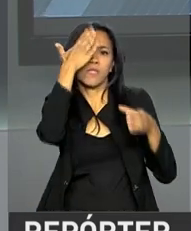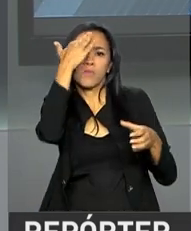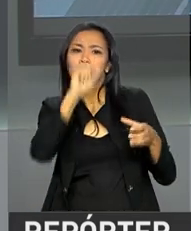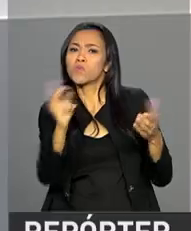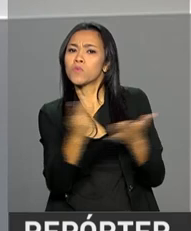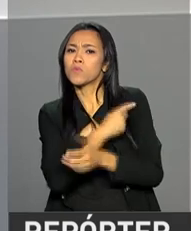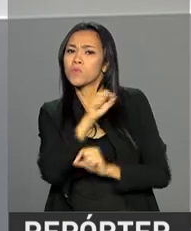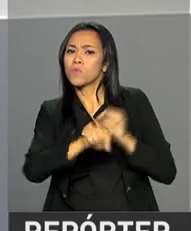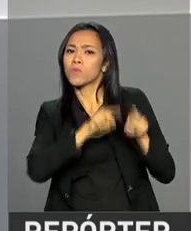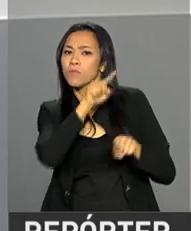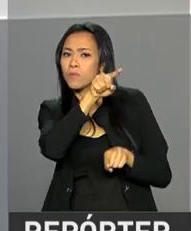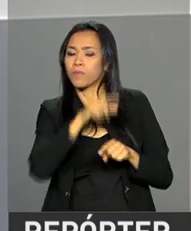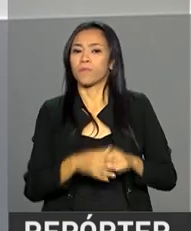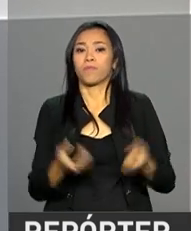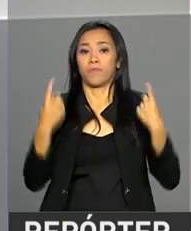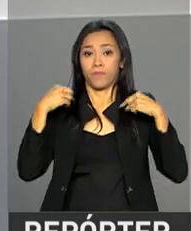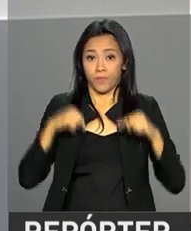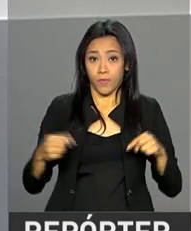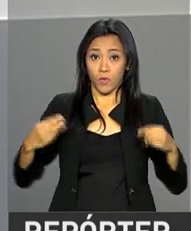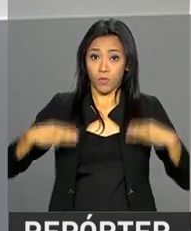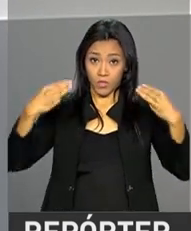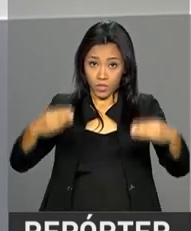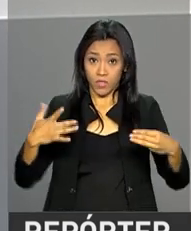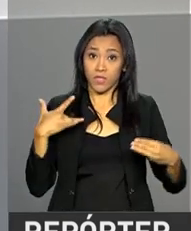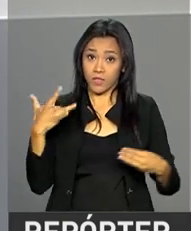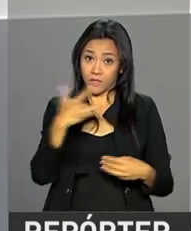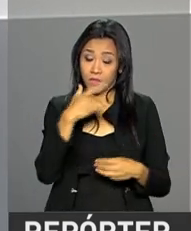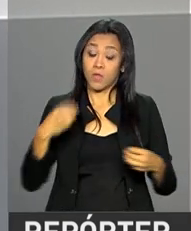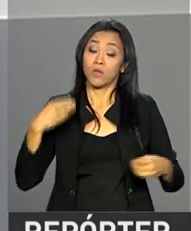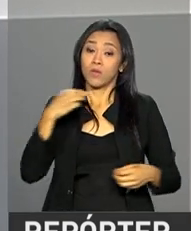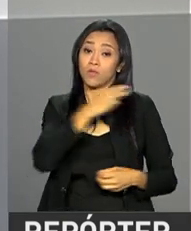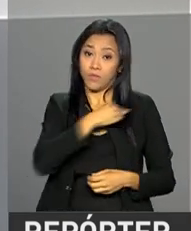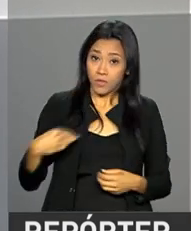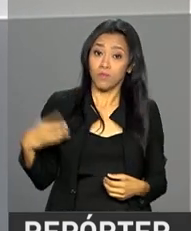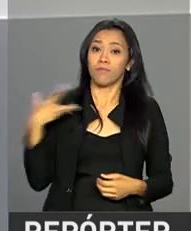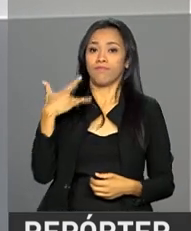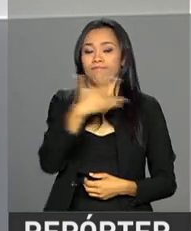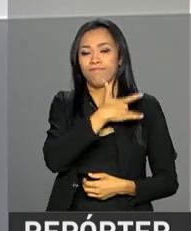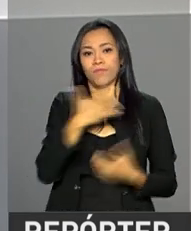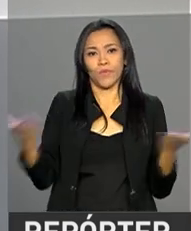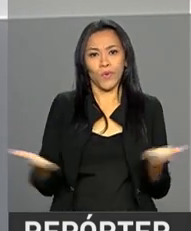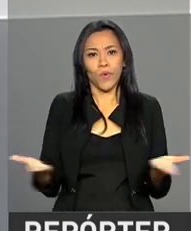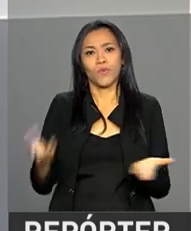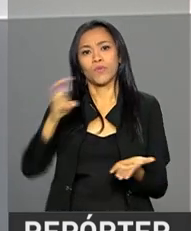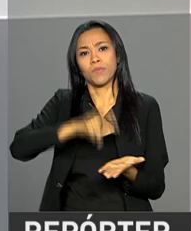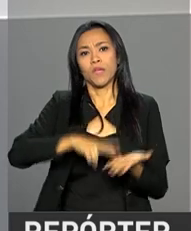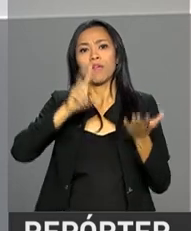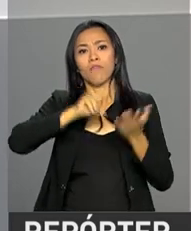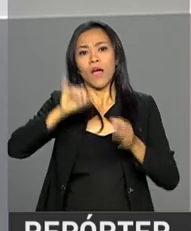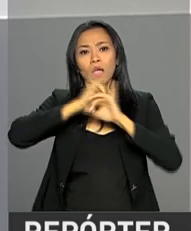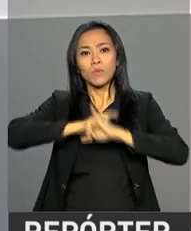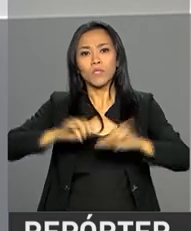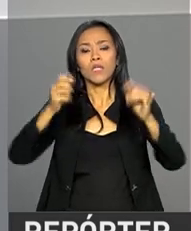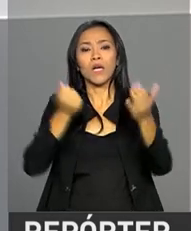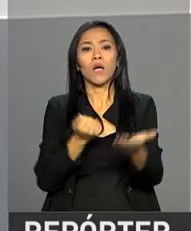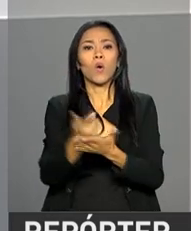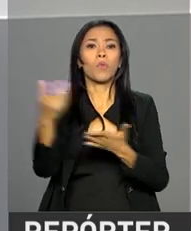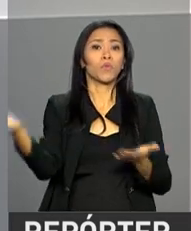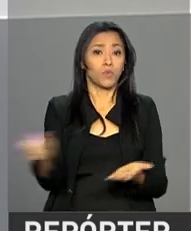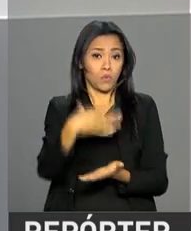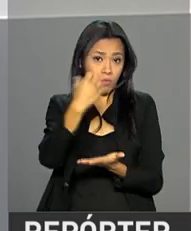assunto o ministro da saúde ricardo barros vai anunciar hoje pela manhã a compra de um novo medicamento para tratar